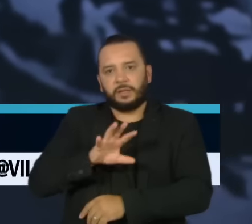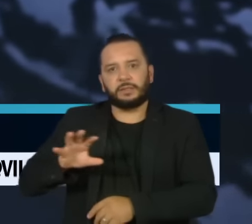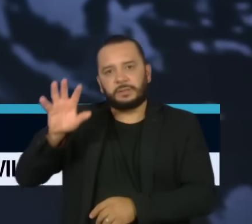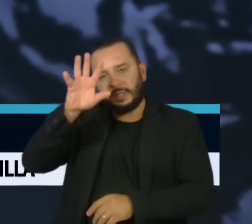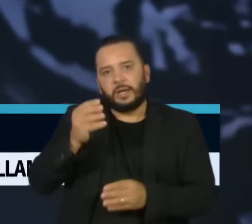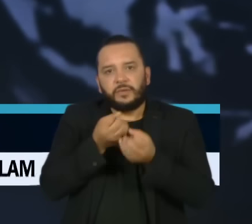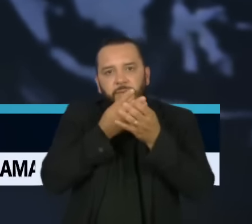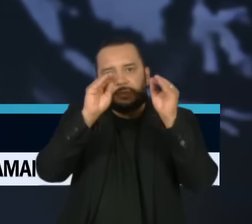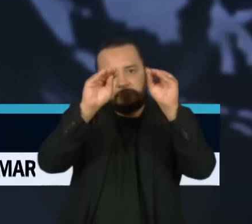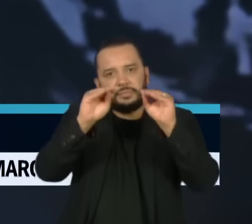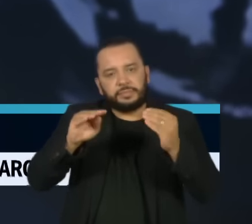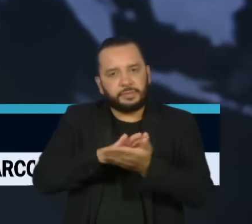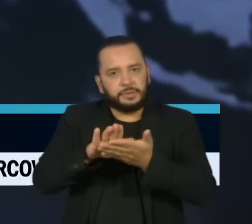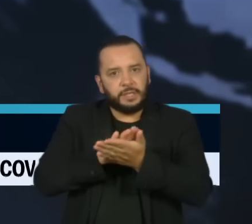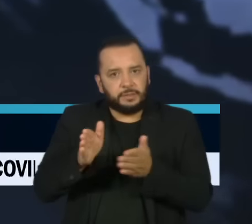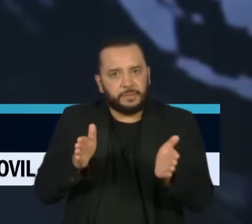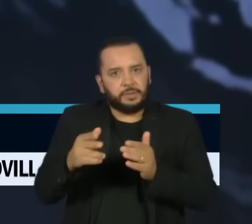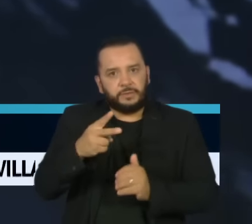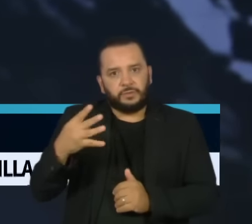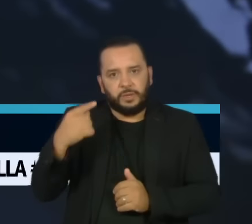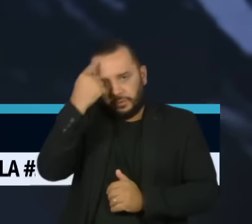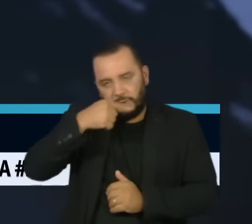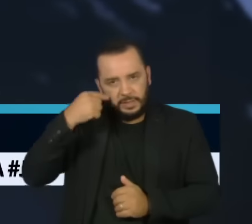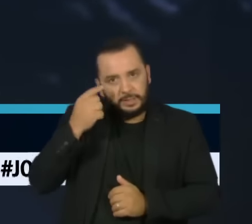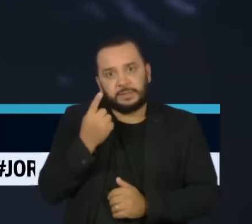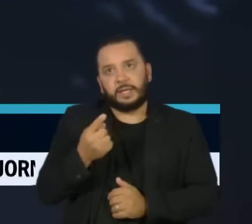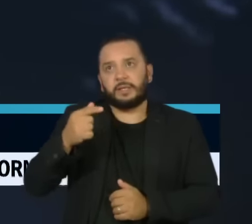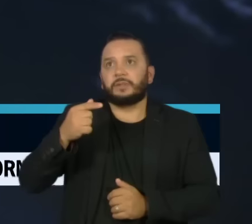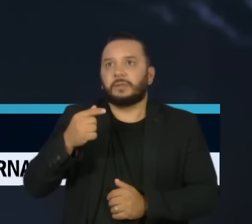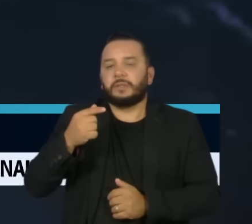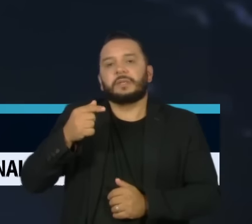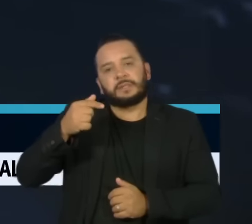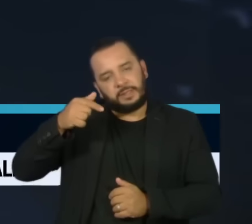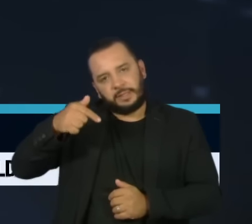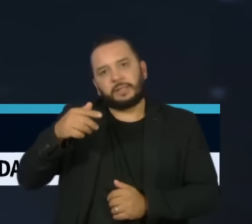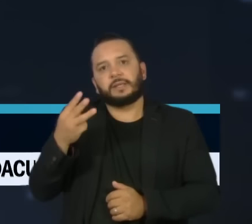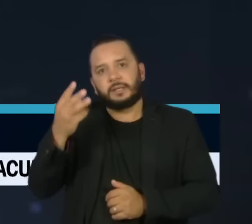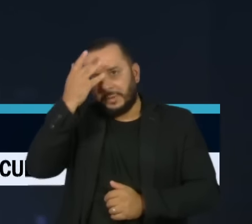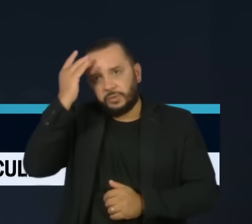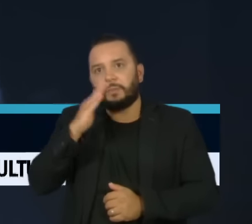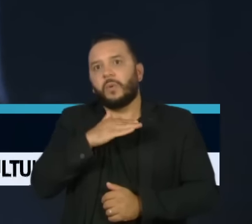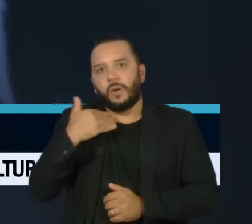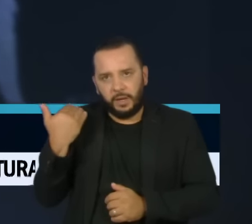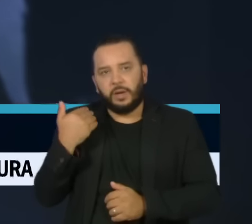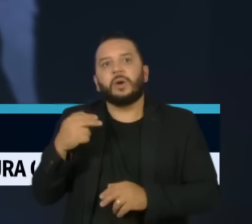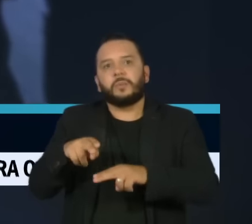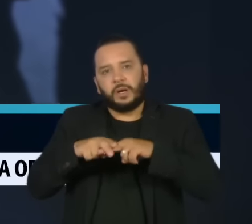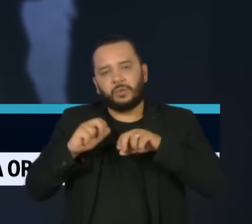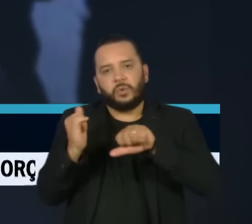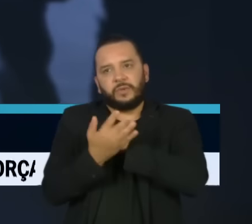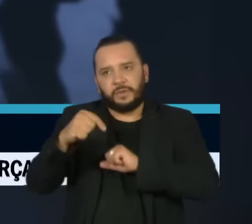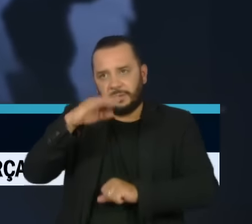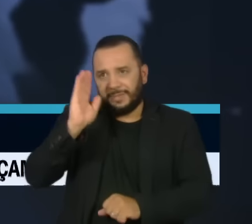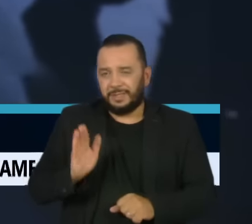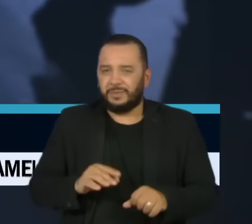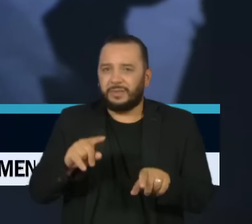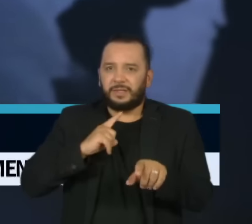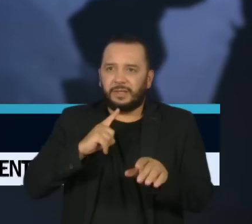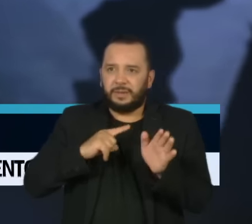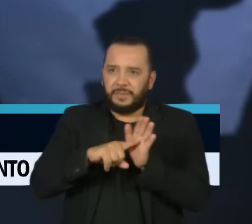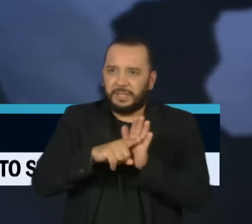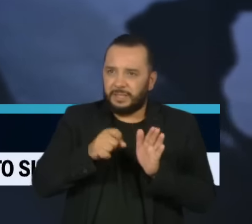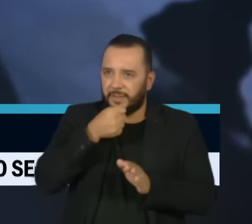últimas 24 horas, 173 pessoas perderam a vida por causa da doença no Brasil, segundo o consórcio de veículos de imprensa.